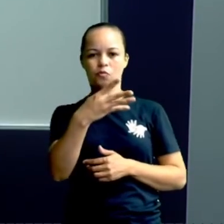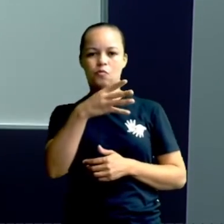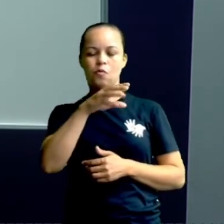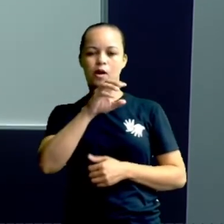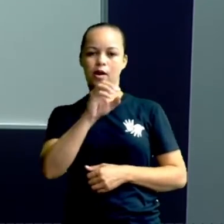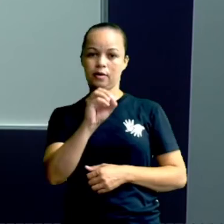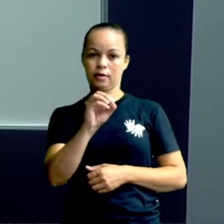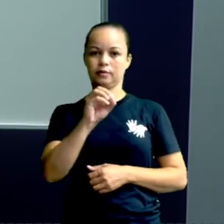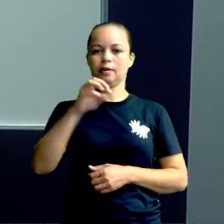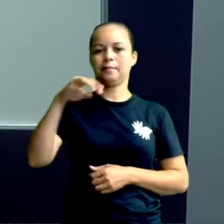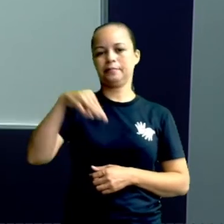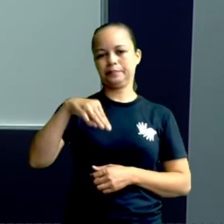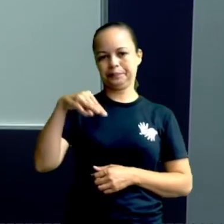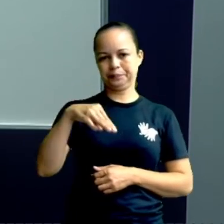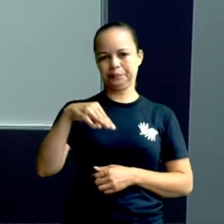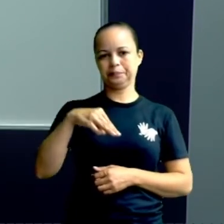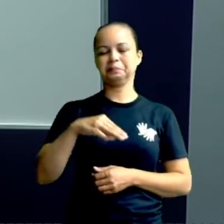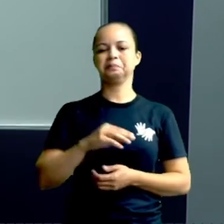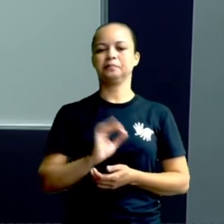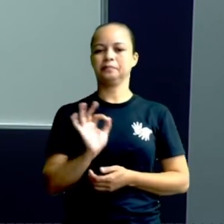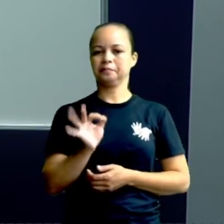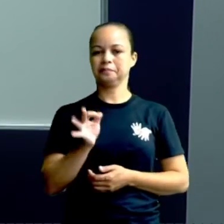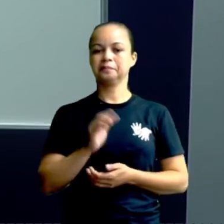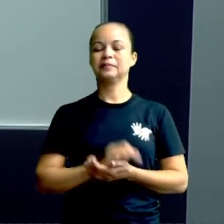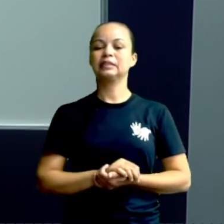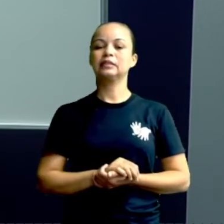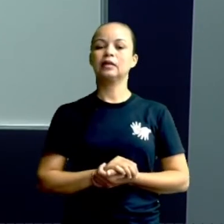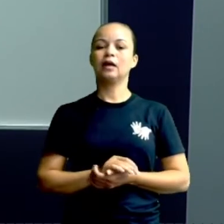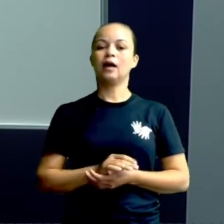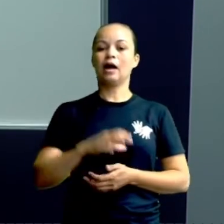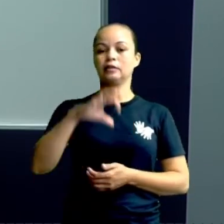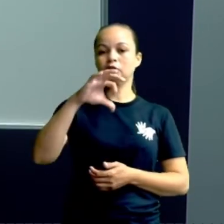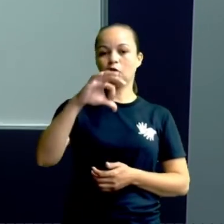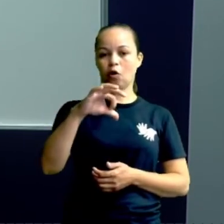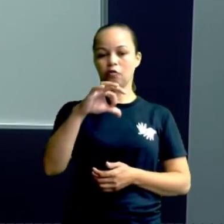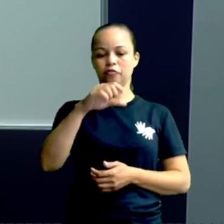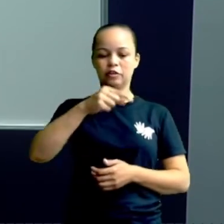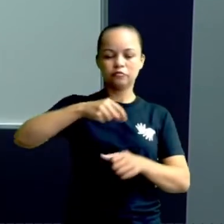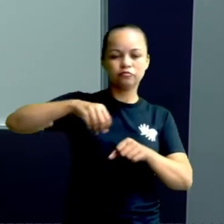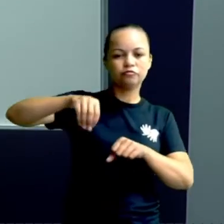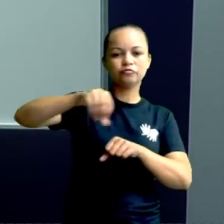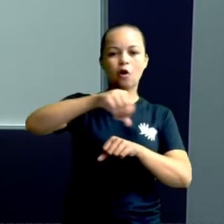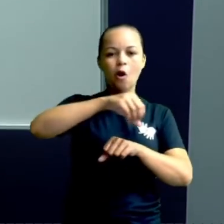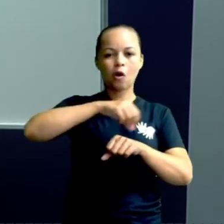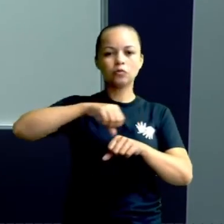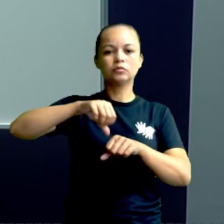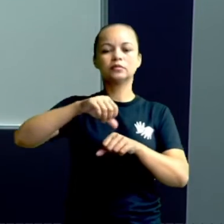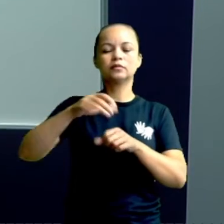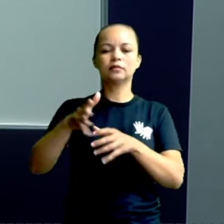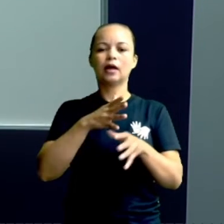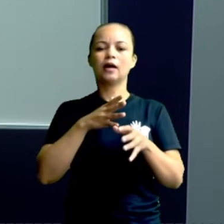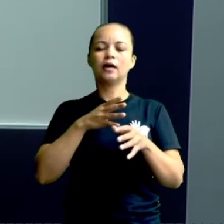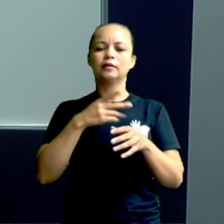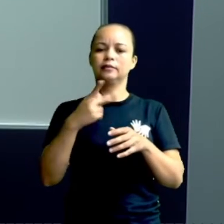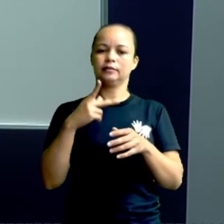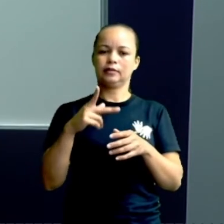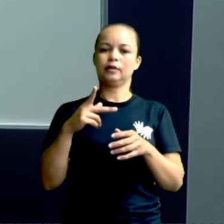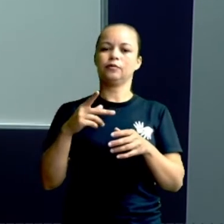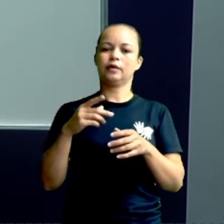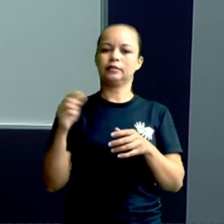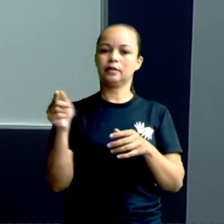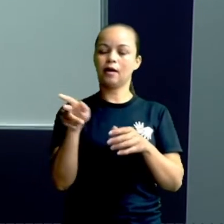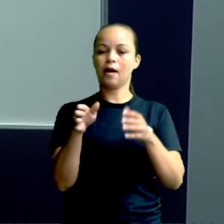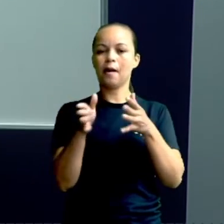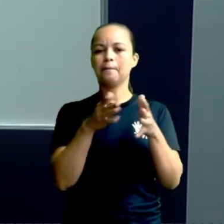3.240 metros, tá certo? As 9 voltas deram essa medida